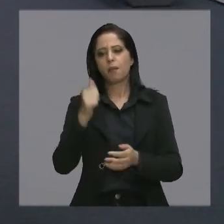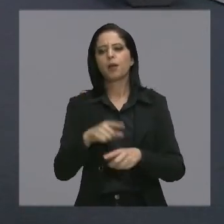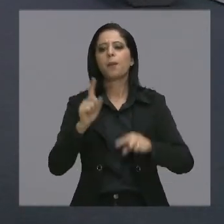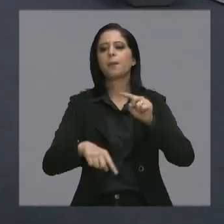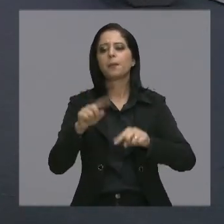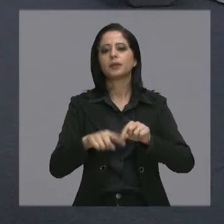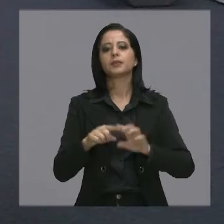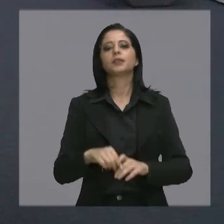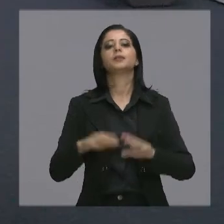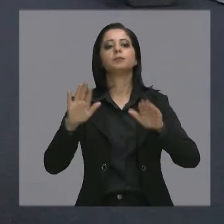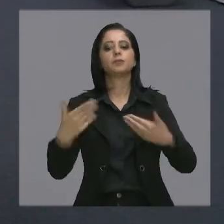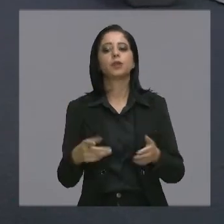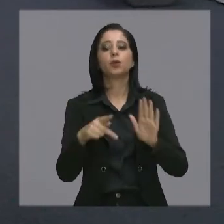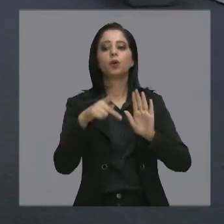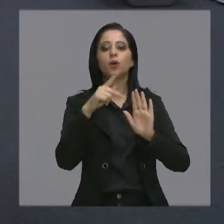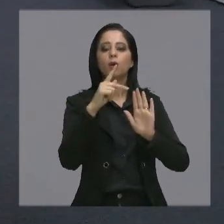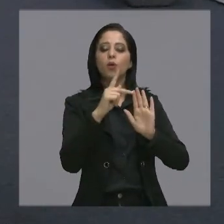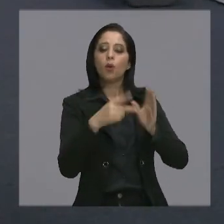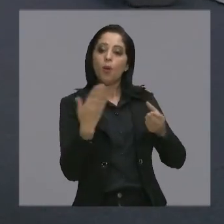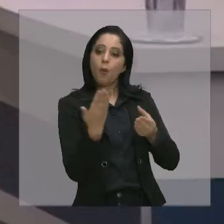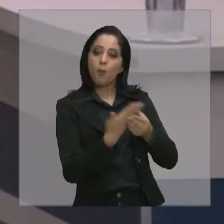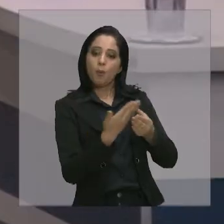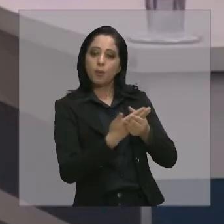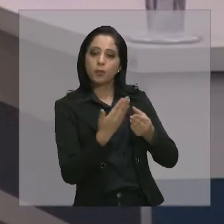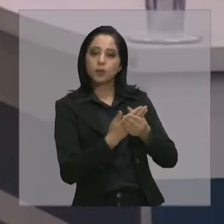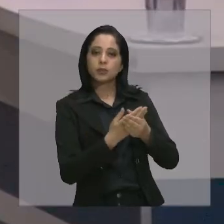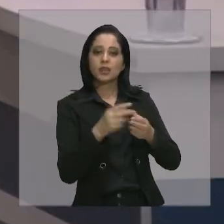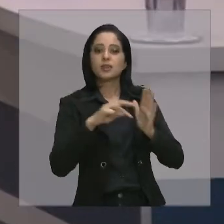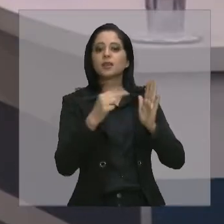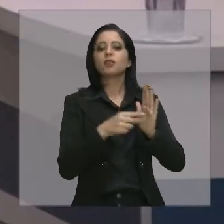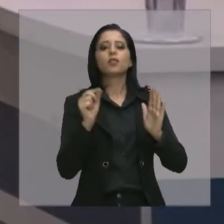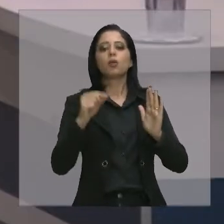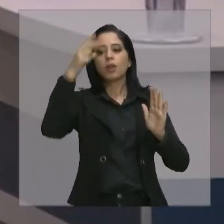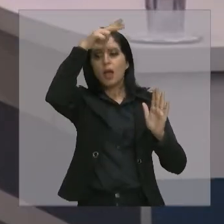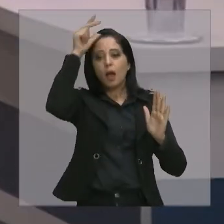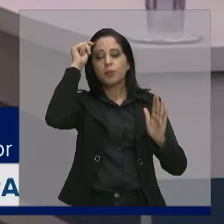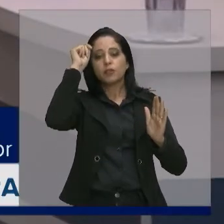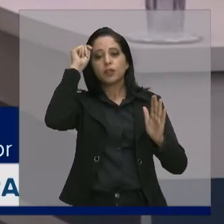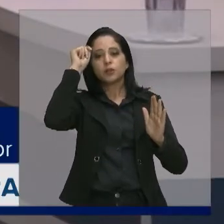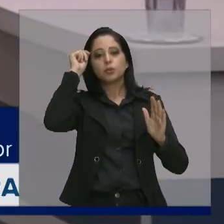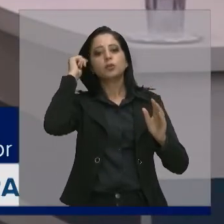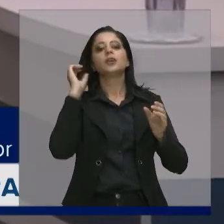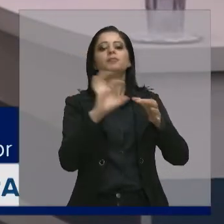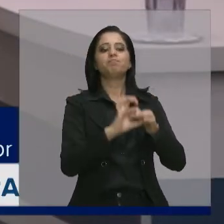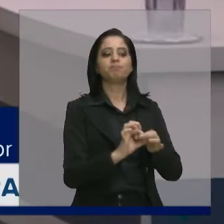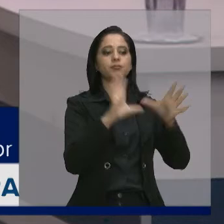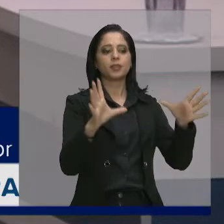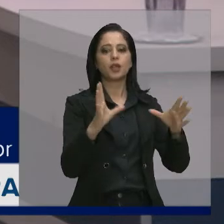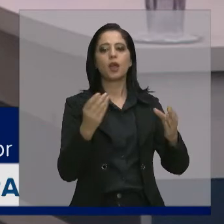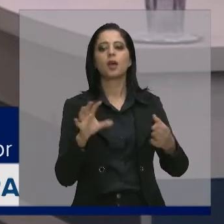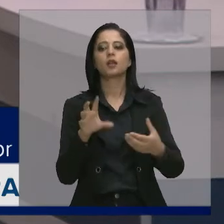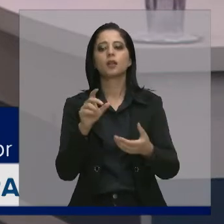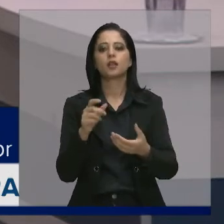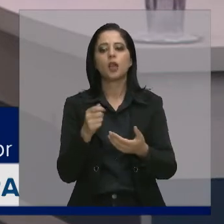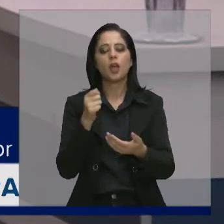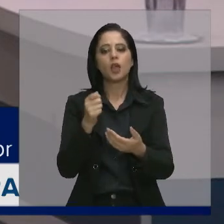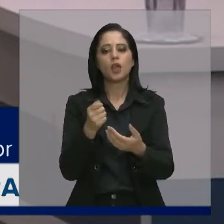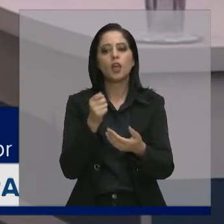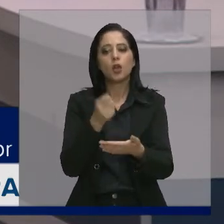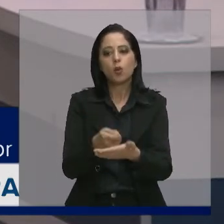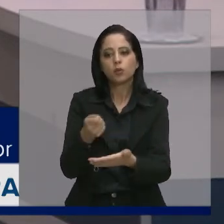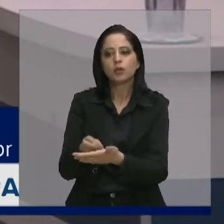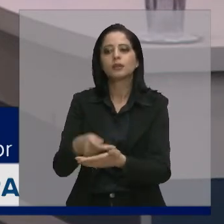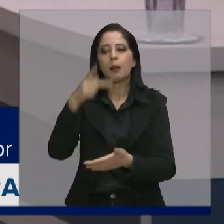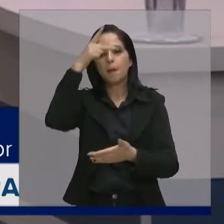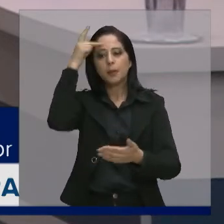processo autorizativo, né, para a Prefeitura Municipal de São José dos Campos, para contratar profissionais da área da psicologia para atuar em escolas da